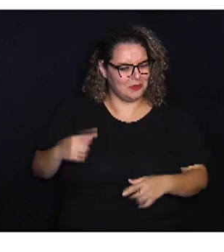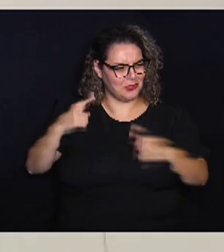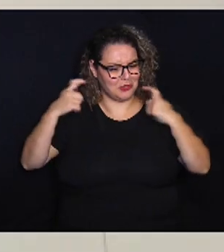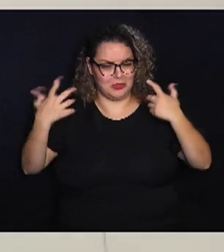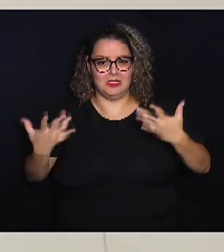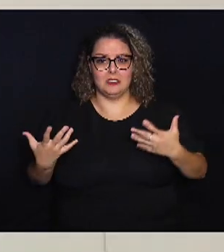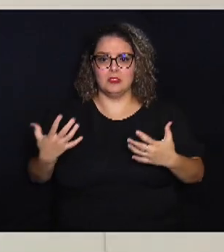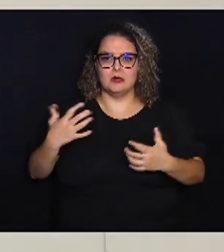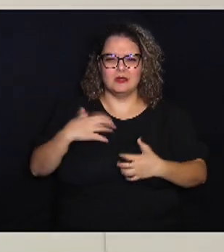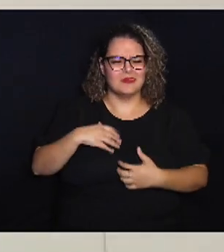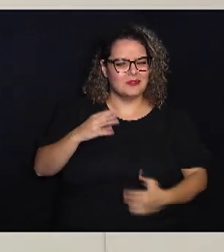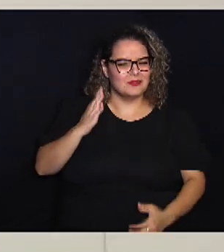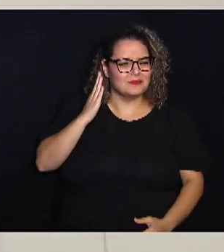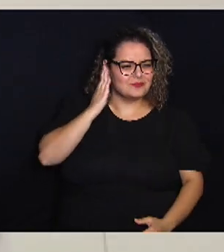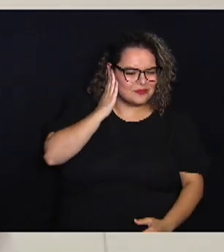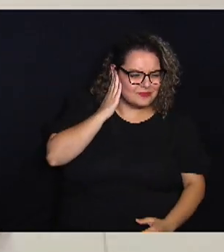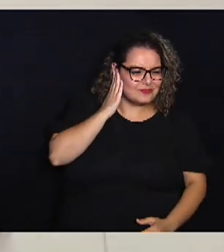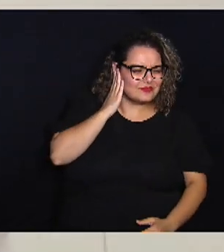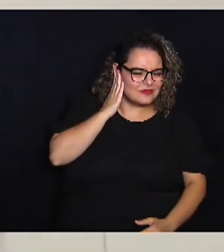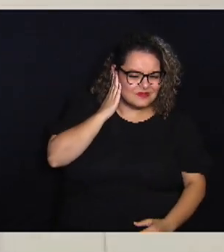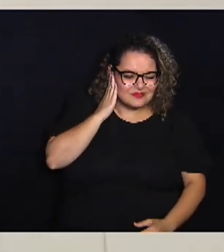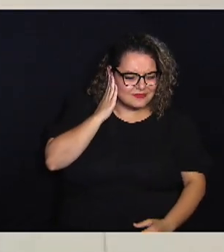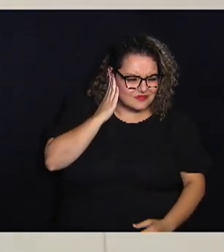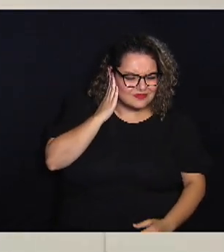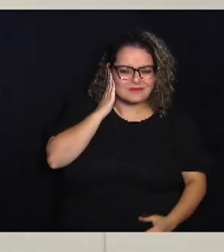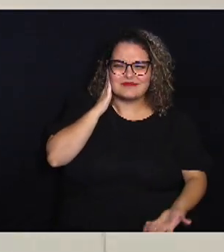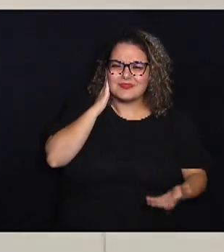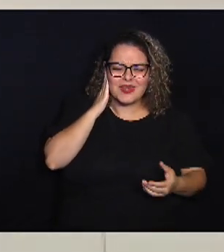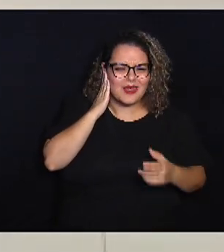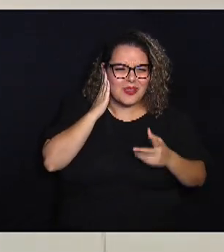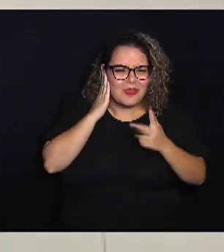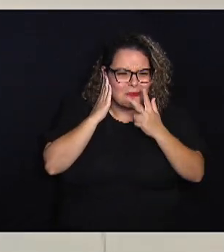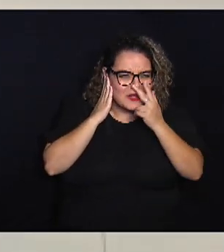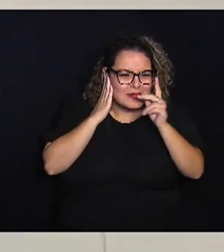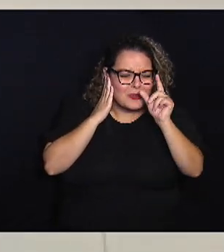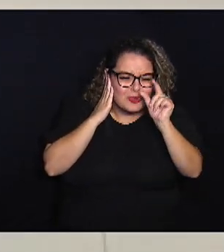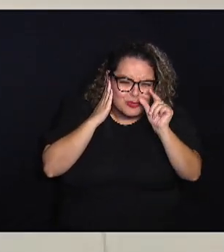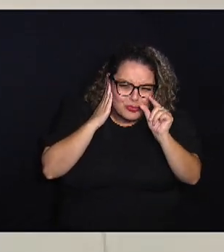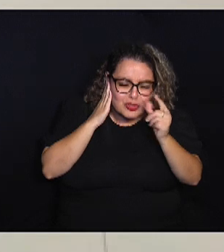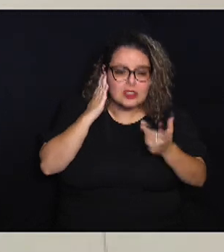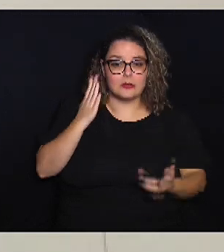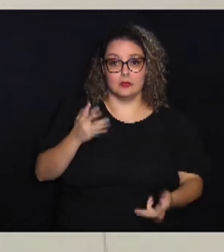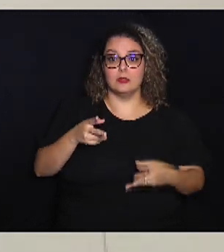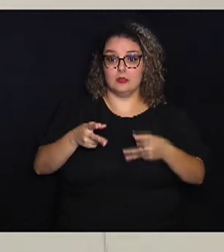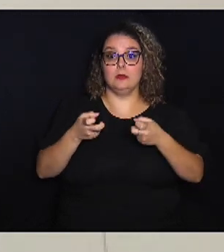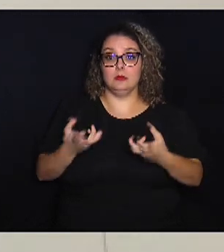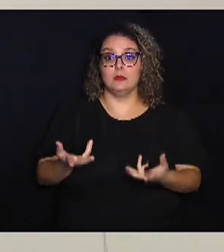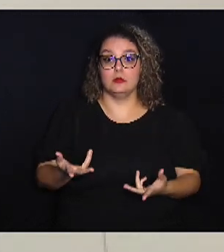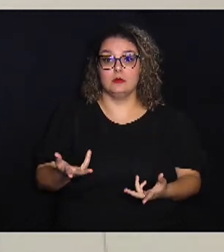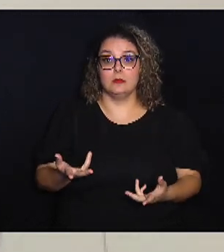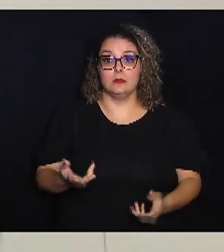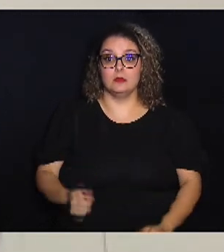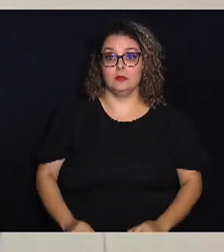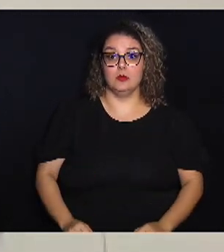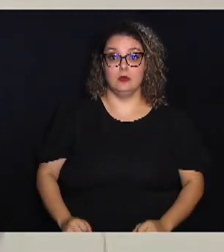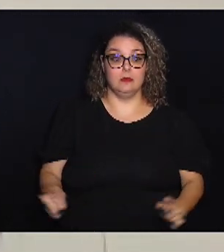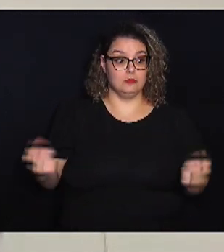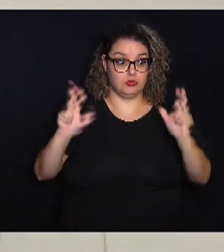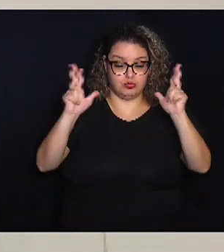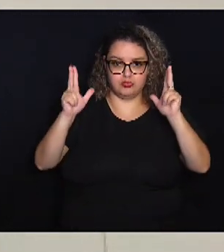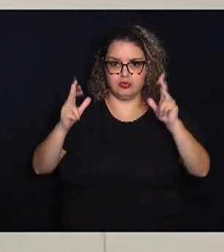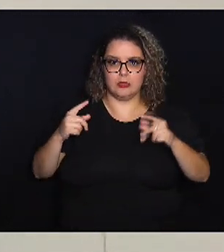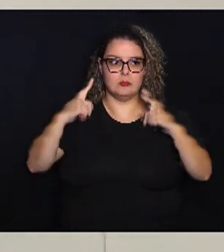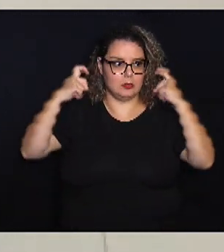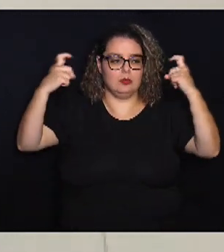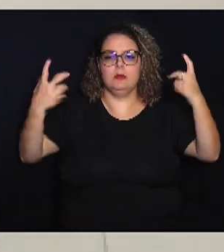sensação de ouvido tampado, os pacientes podem relatar. As pessoas até falarem muito alto. Então,